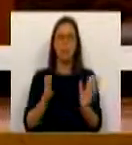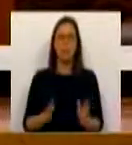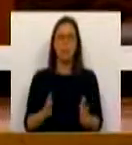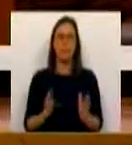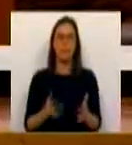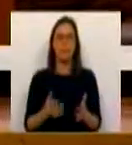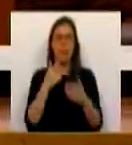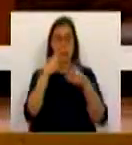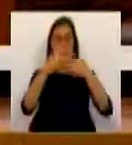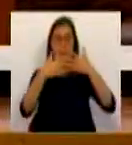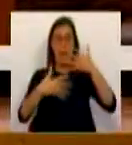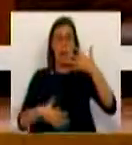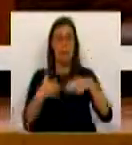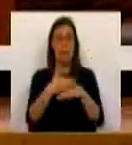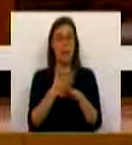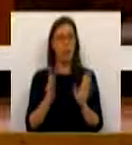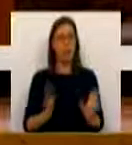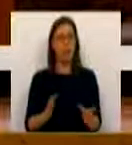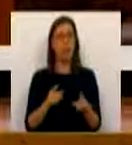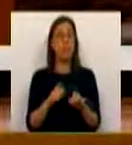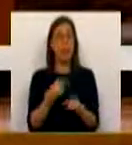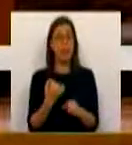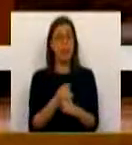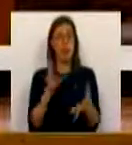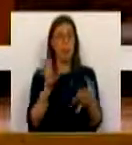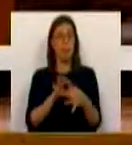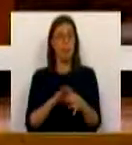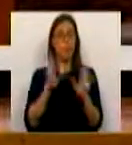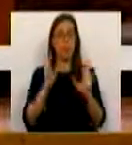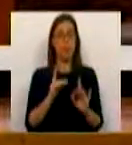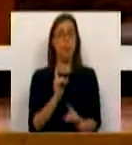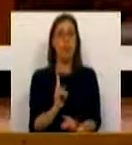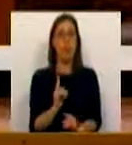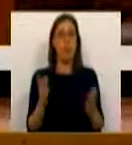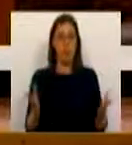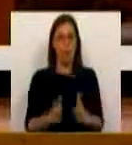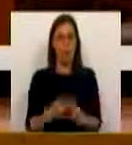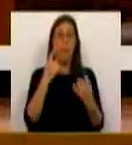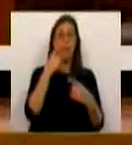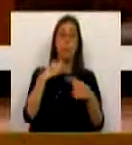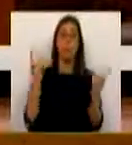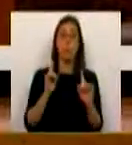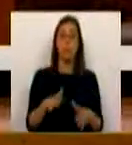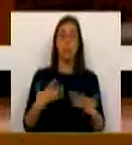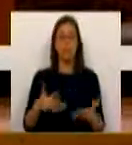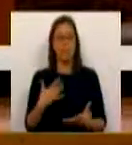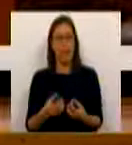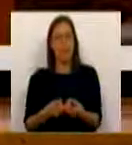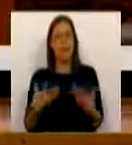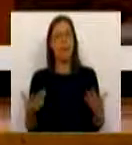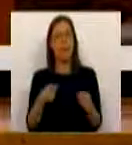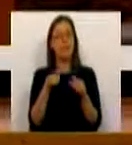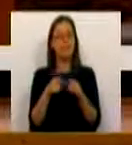necessário elencarmos os setores que a este tipo de trabalho têm de recorrer, o que representa cada vez mais